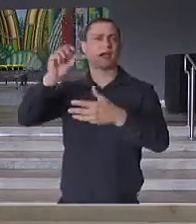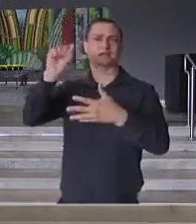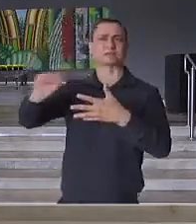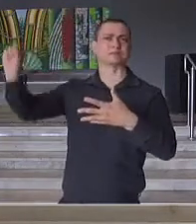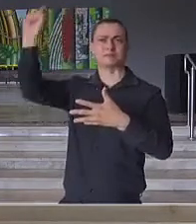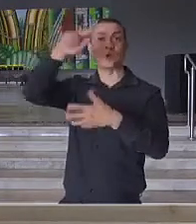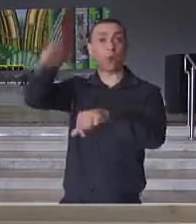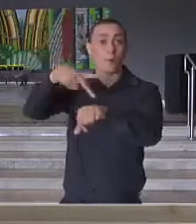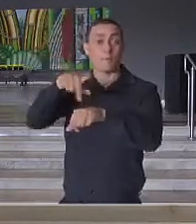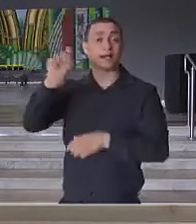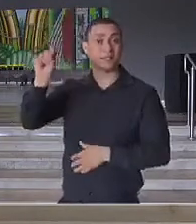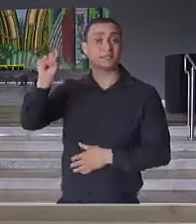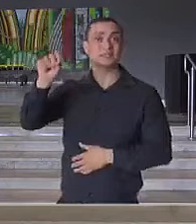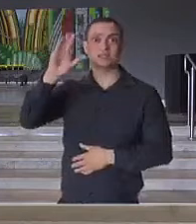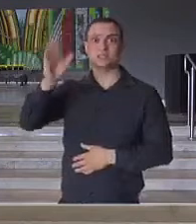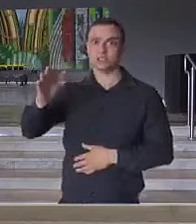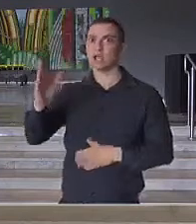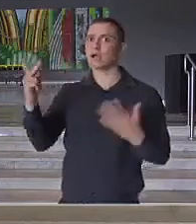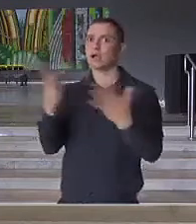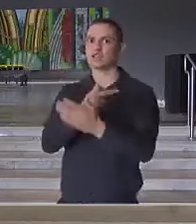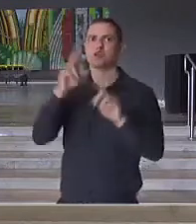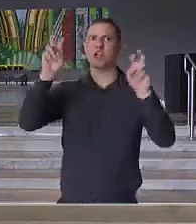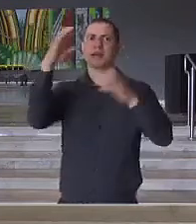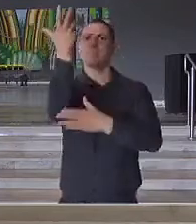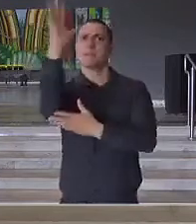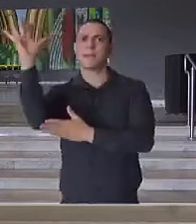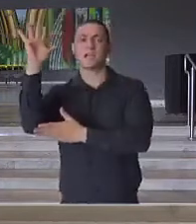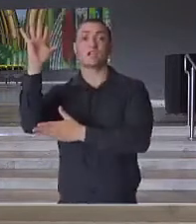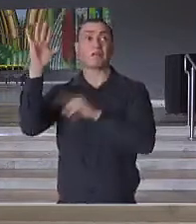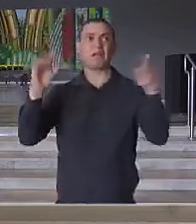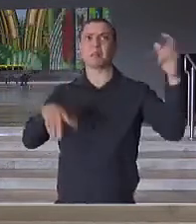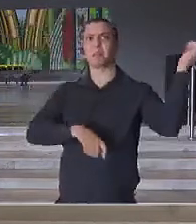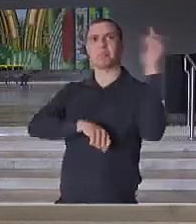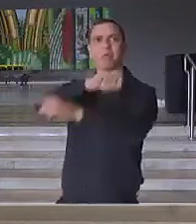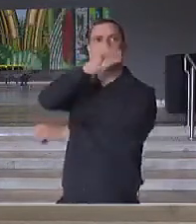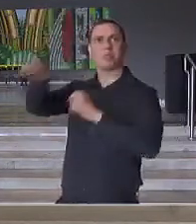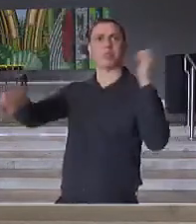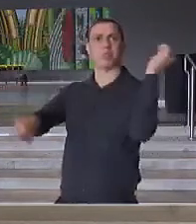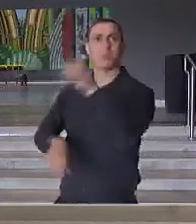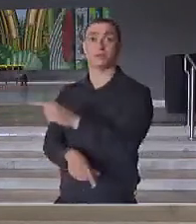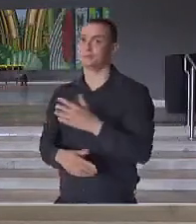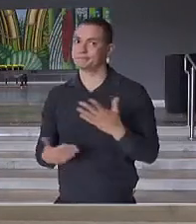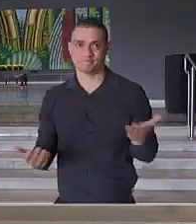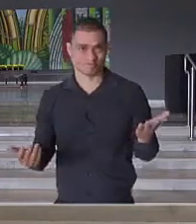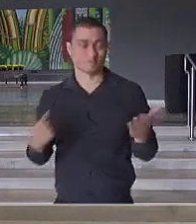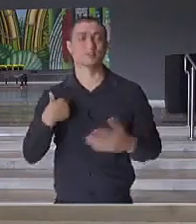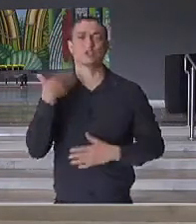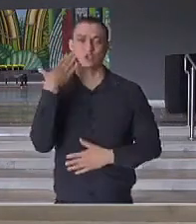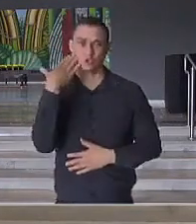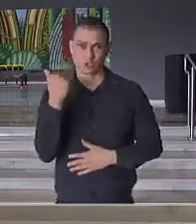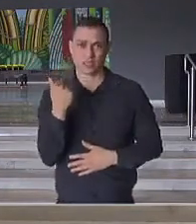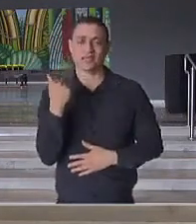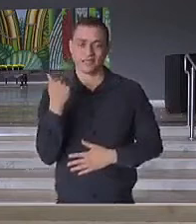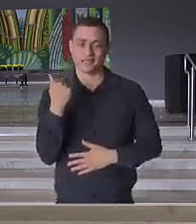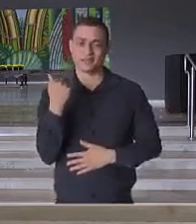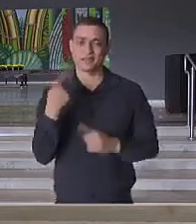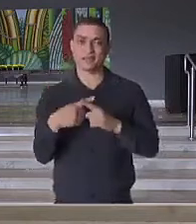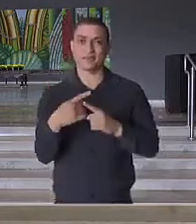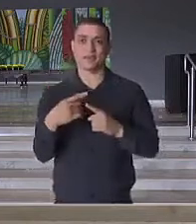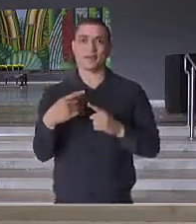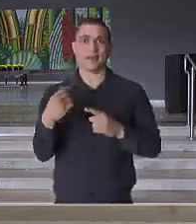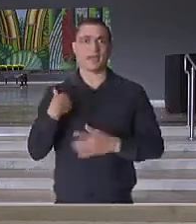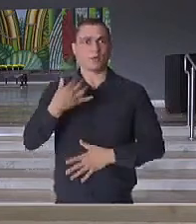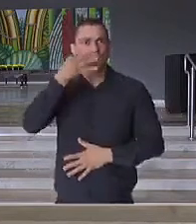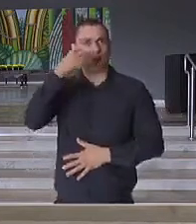nos temas de meio ambiente e da Amazônia. E eu entendo, principalmente pelos bons exemplos de diplomacia que